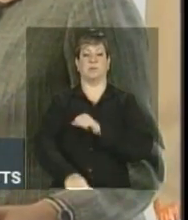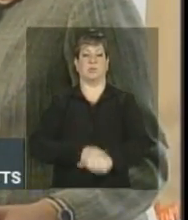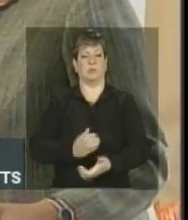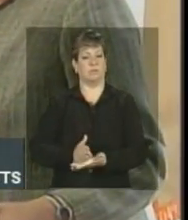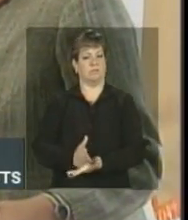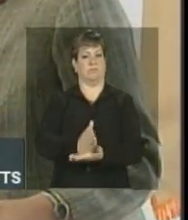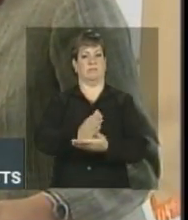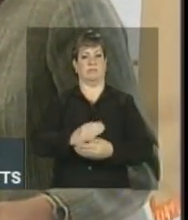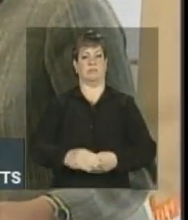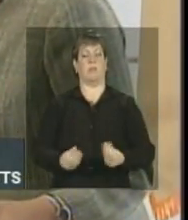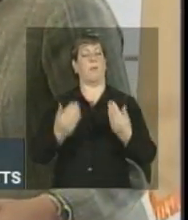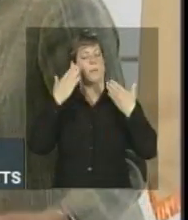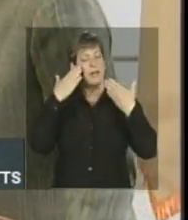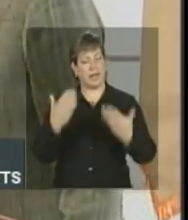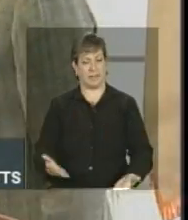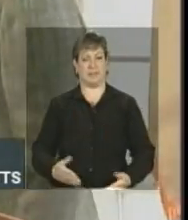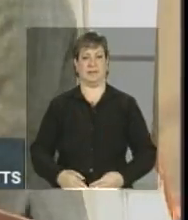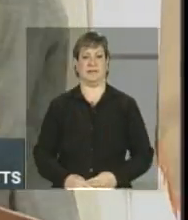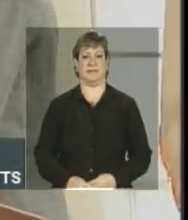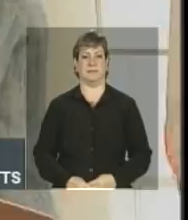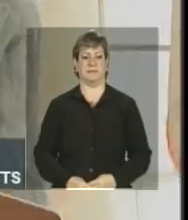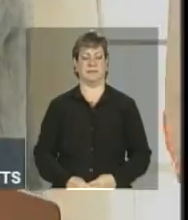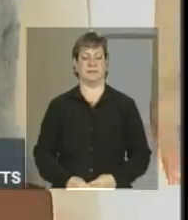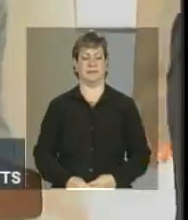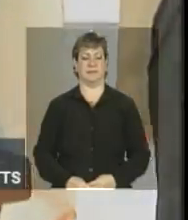patamar. Muito obrigado.